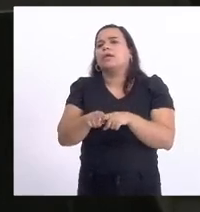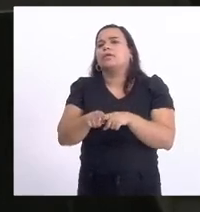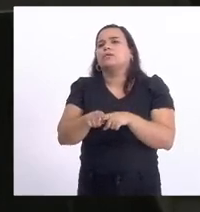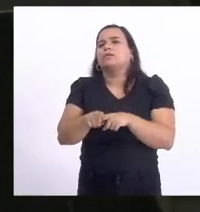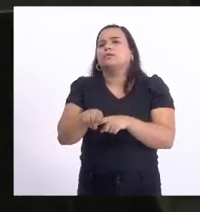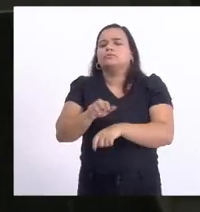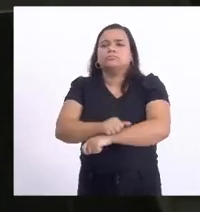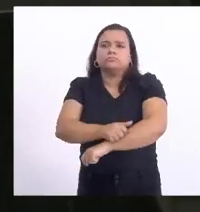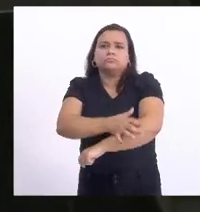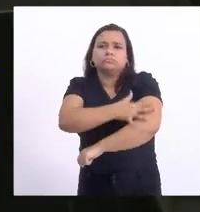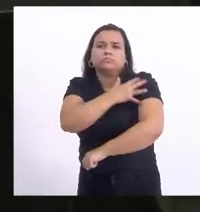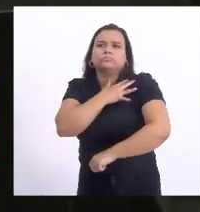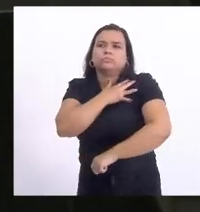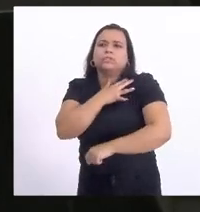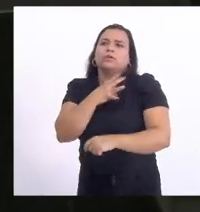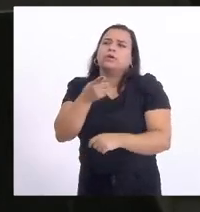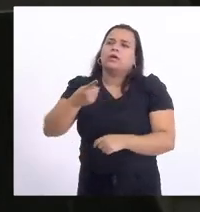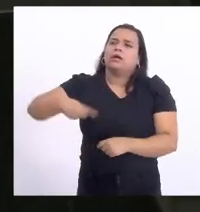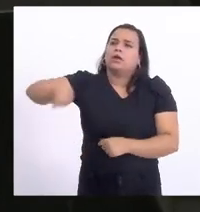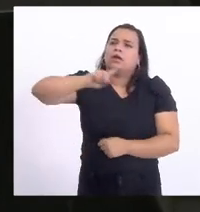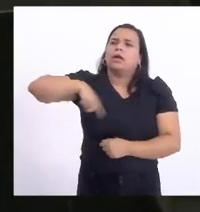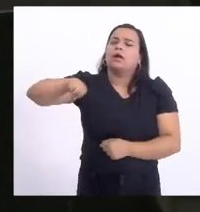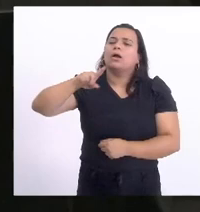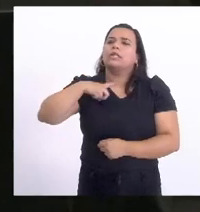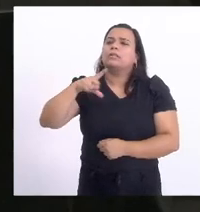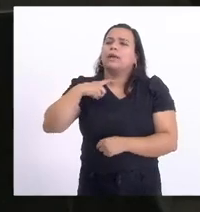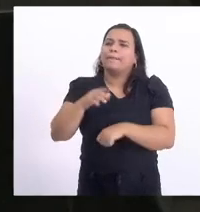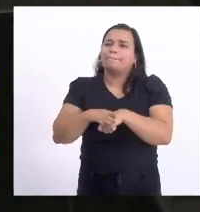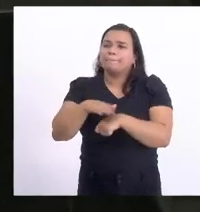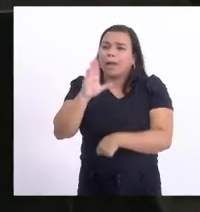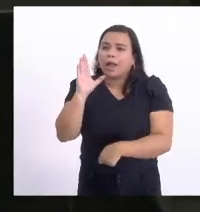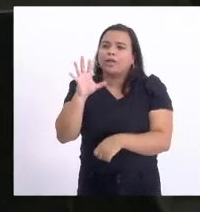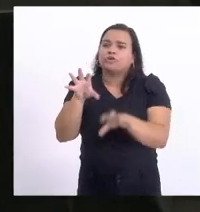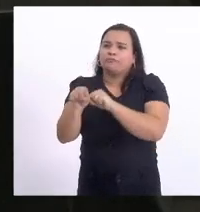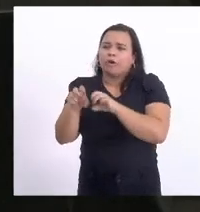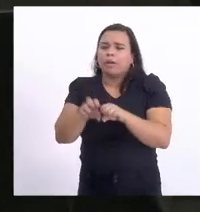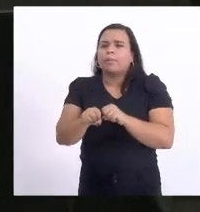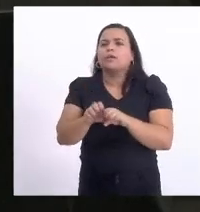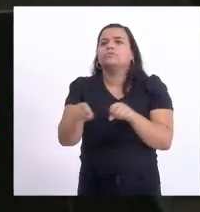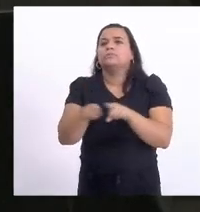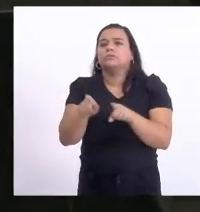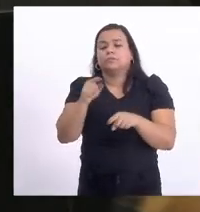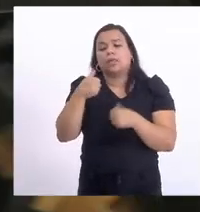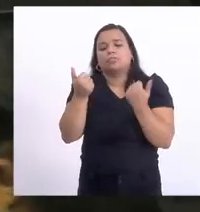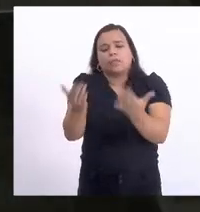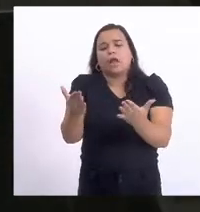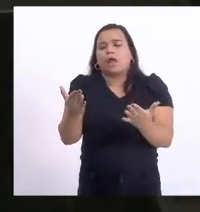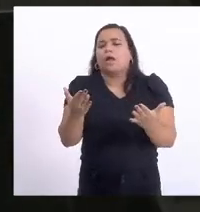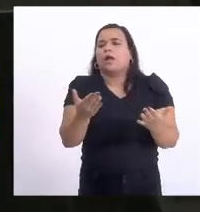e notadamente no que concerne ao acesso aos estudos, ao reconhecimento de